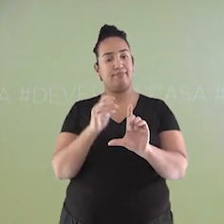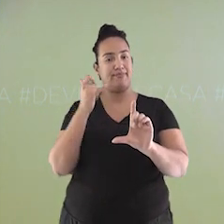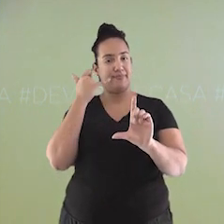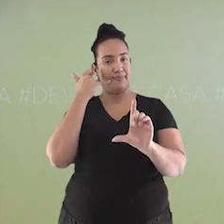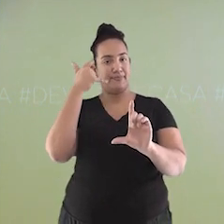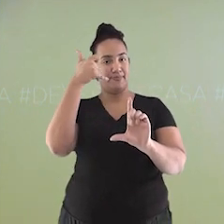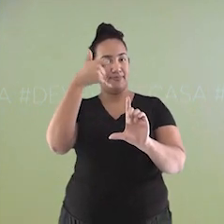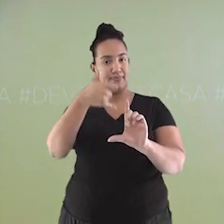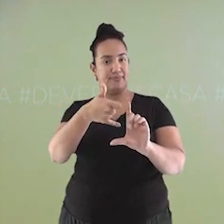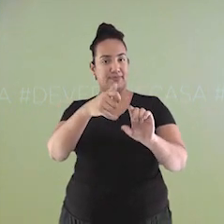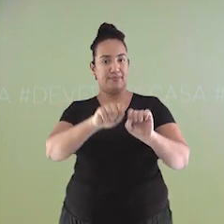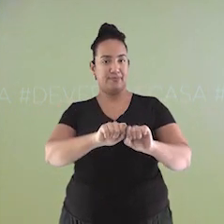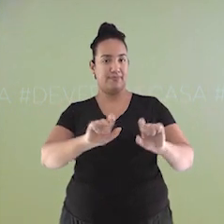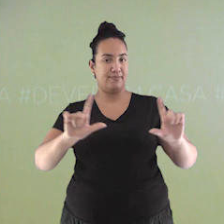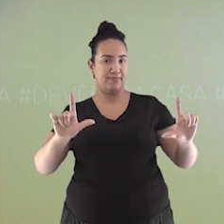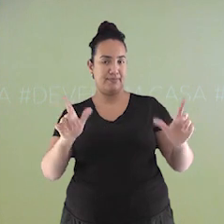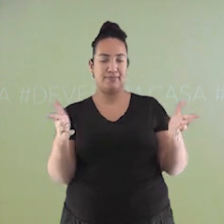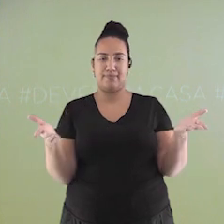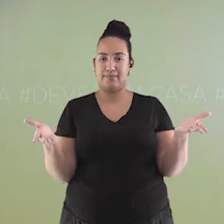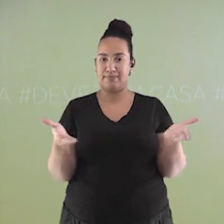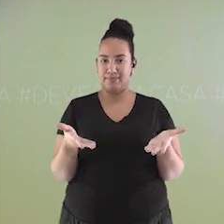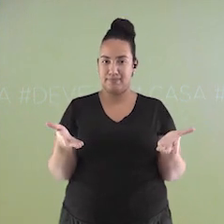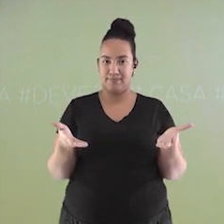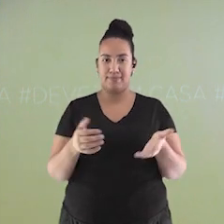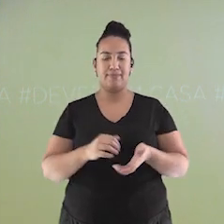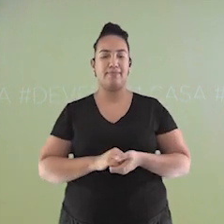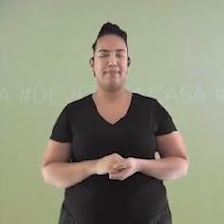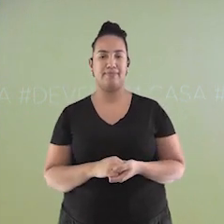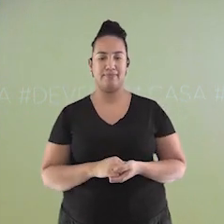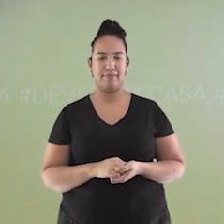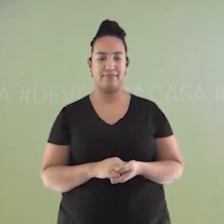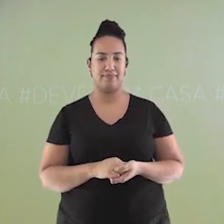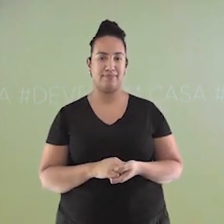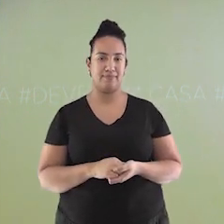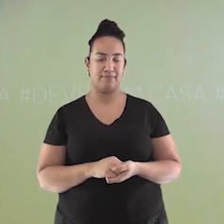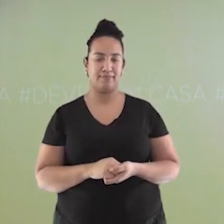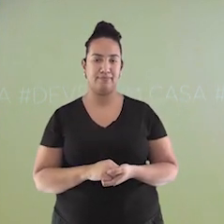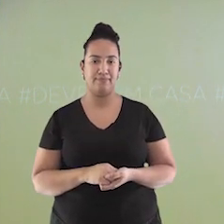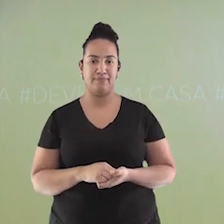a câmera do celular para o QR Code que vai aparecer em sua tela.